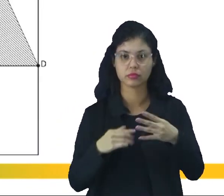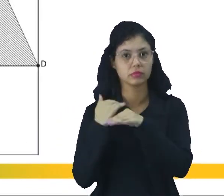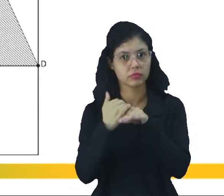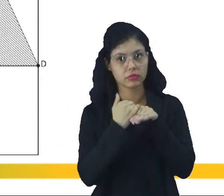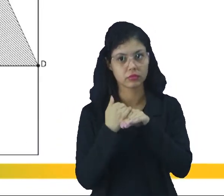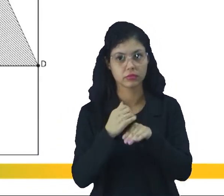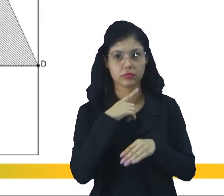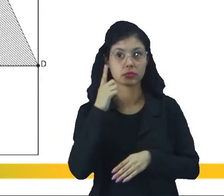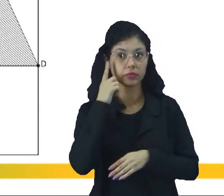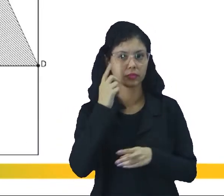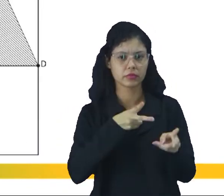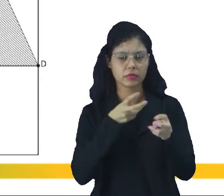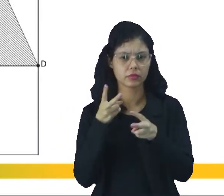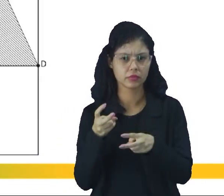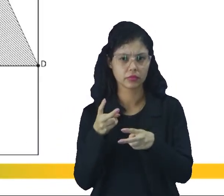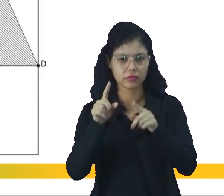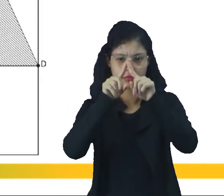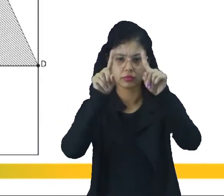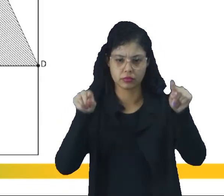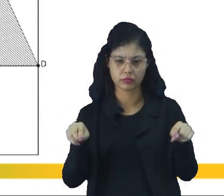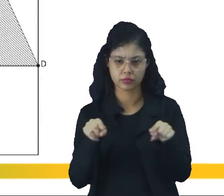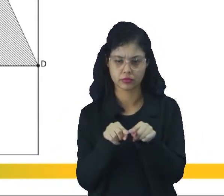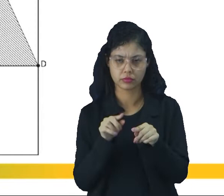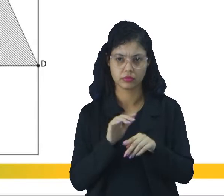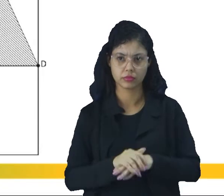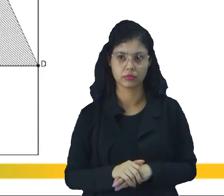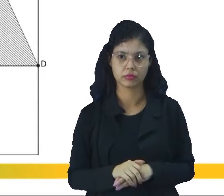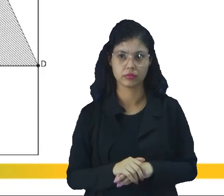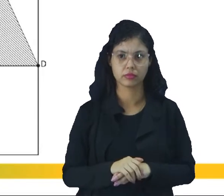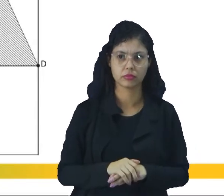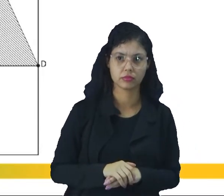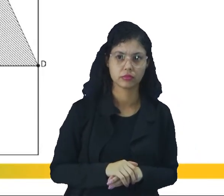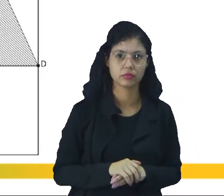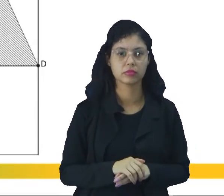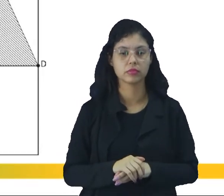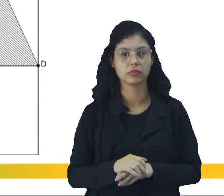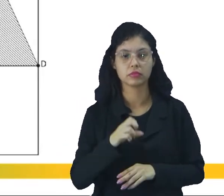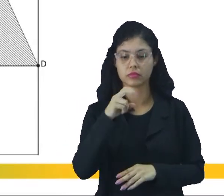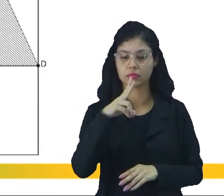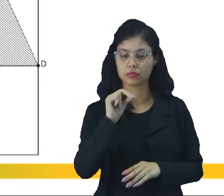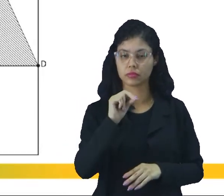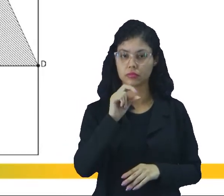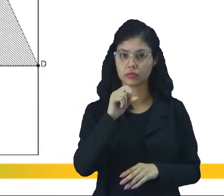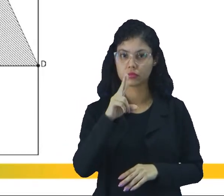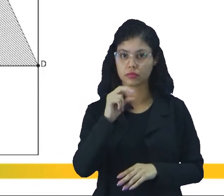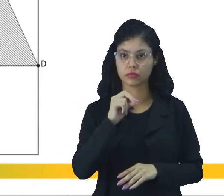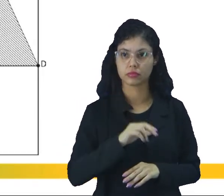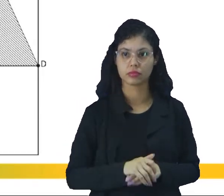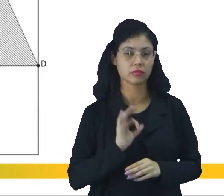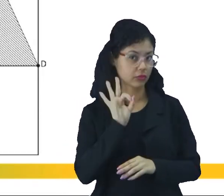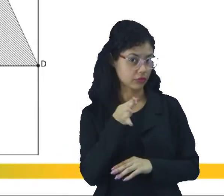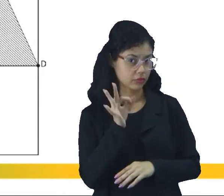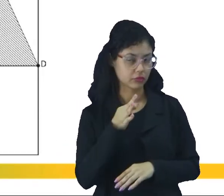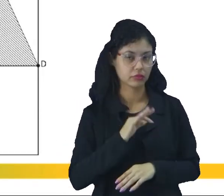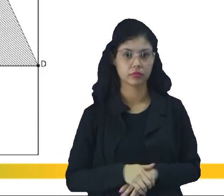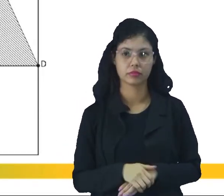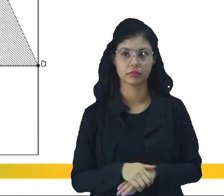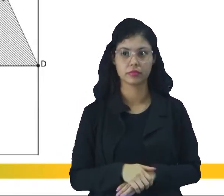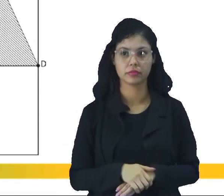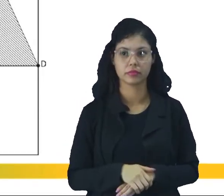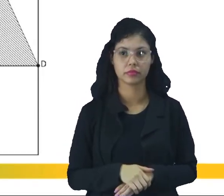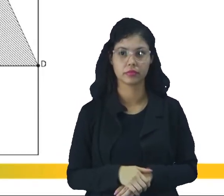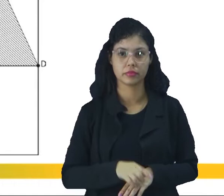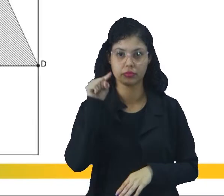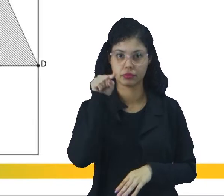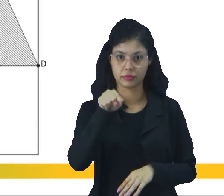iguais. Então, eu estou percebendo que isso aqui é um quadrado. Ó. Mede 50 por 50. Certinho?